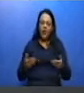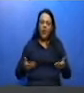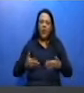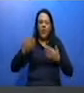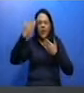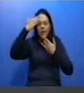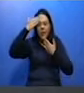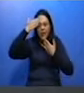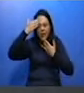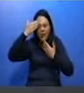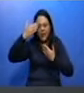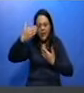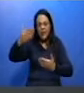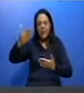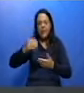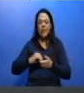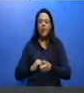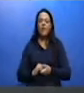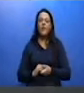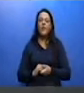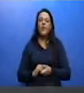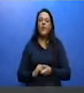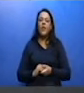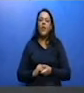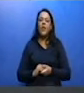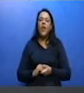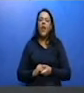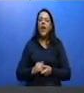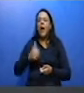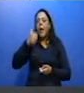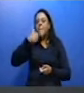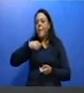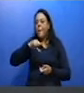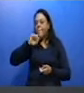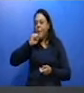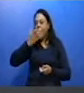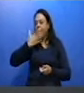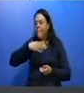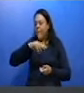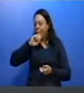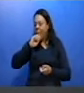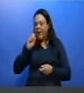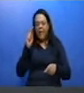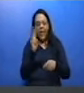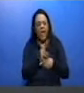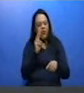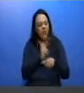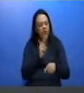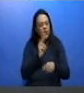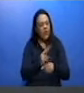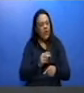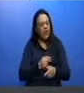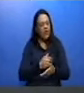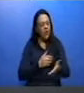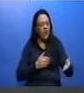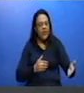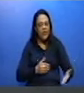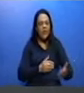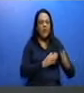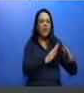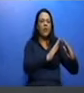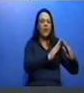muito, agradecer muito aos pais que estão auxiliando vocês dentro de casa. Todas